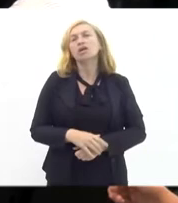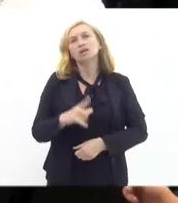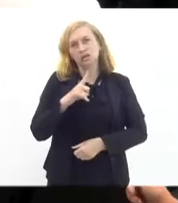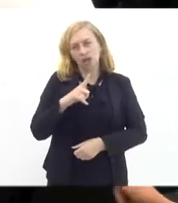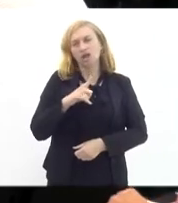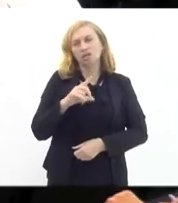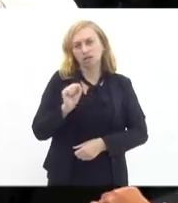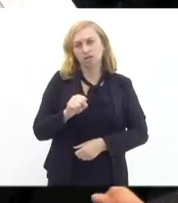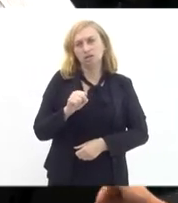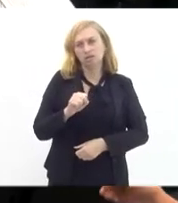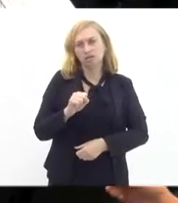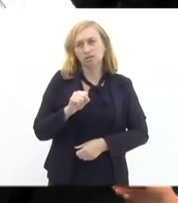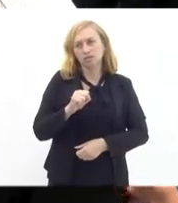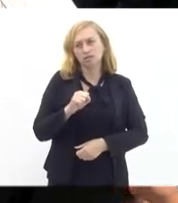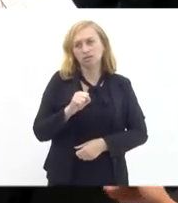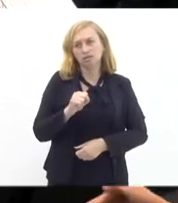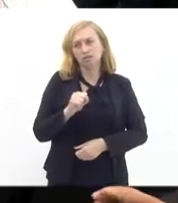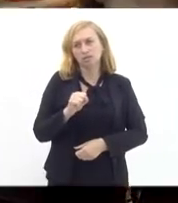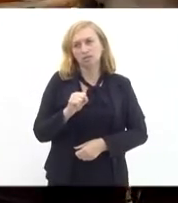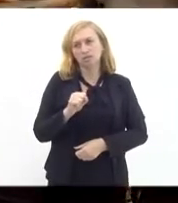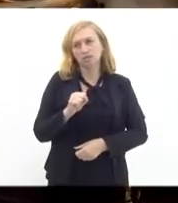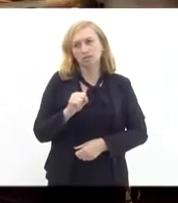Existem, sim.